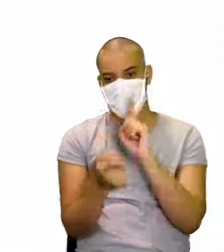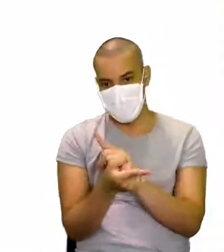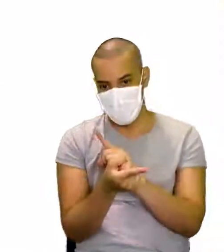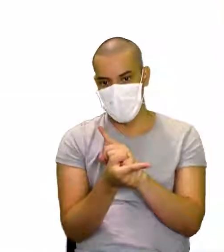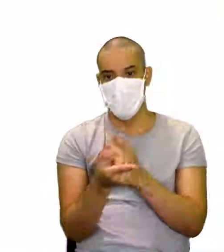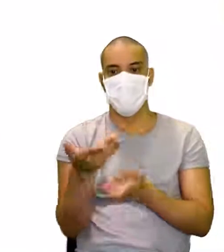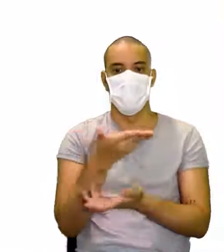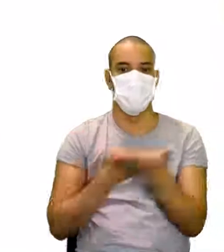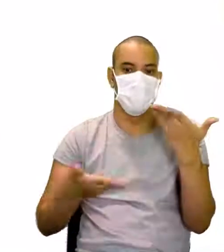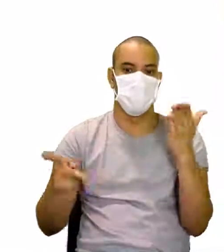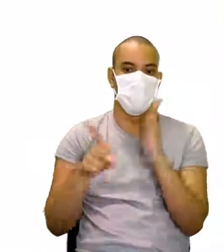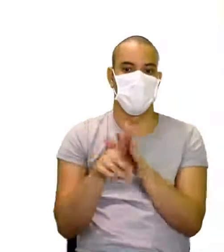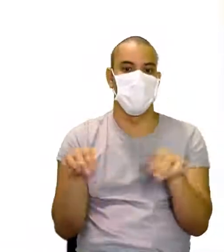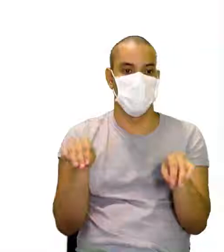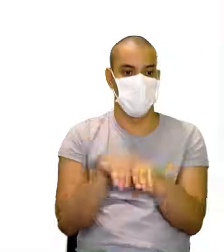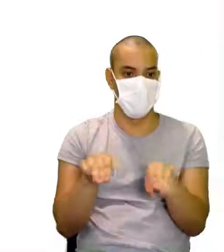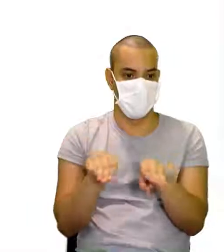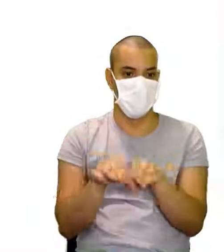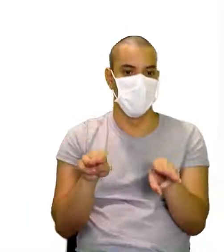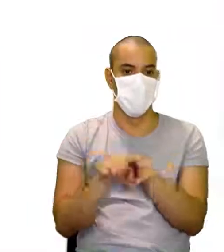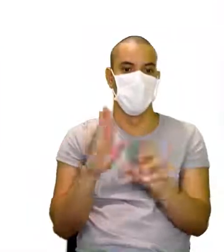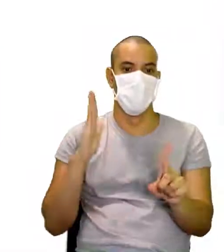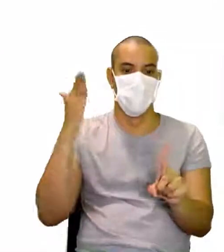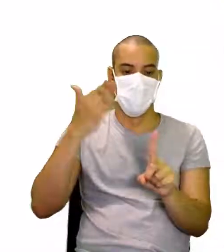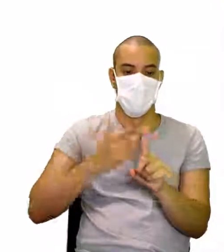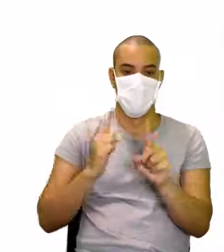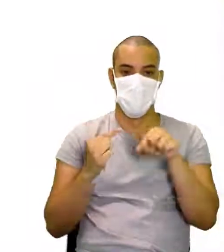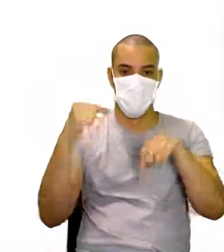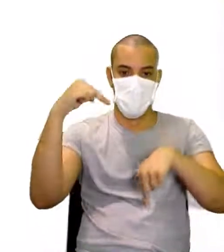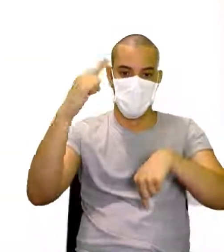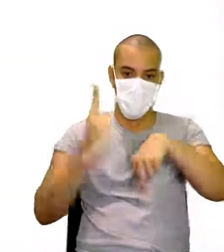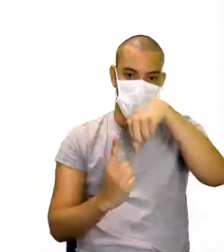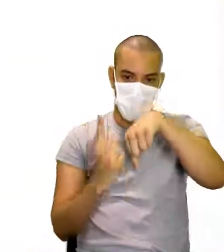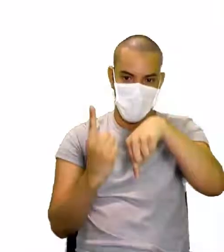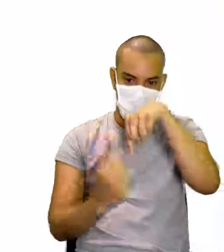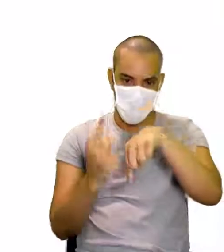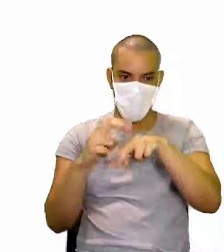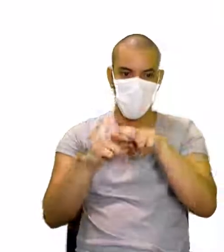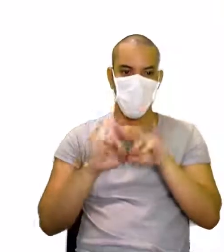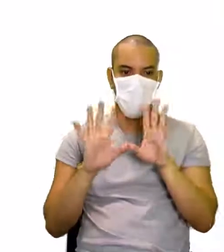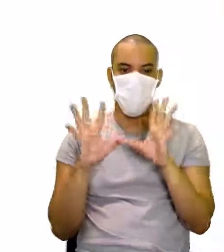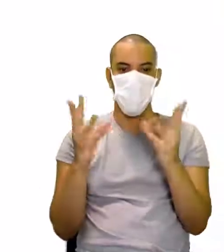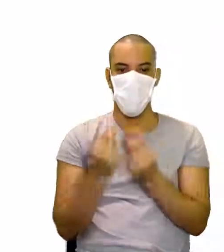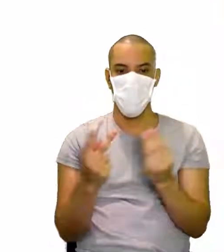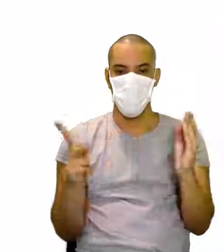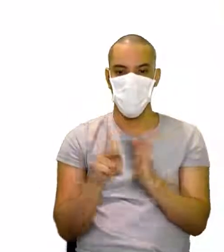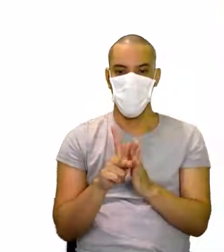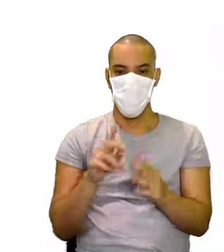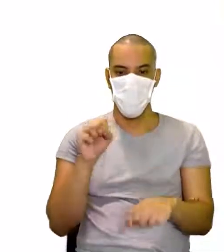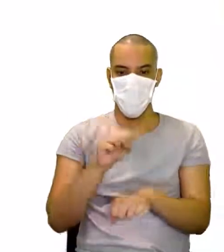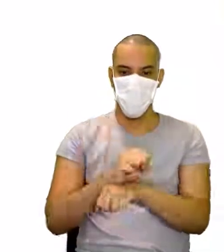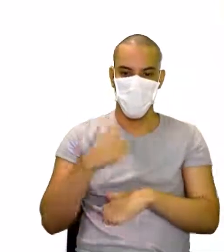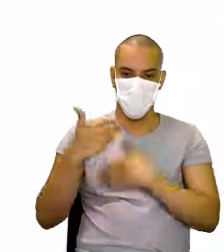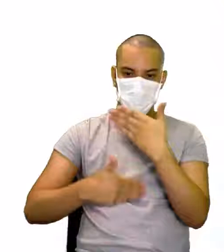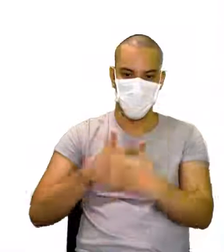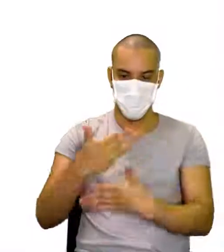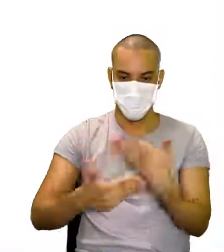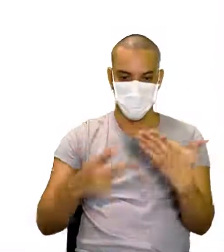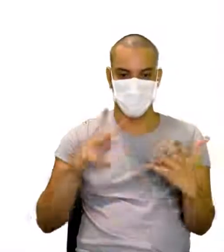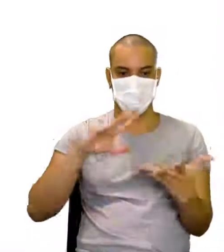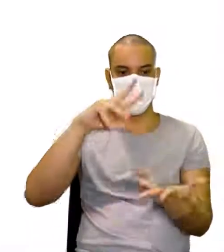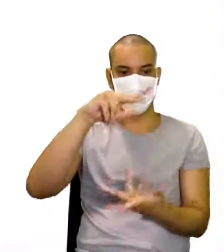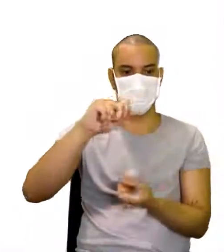desviadas devido à interação magnética em direção aos polos. Essas partículas são desaceleradas ao entrar